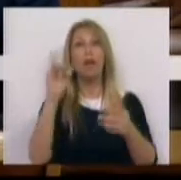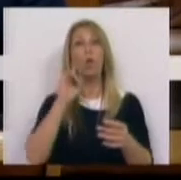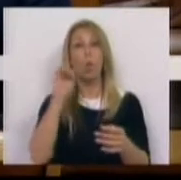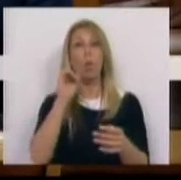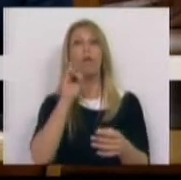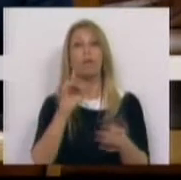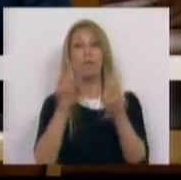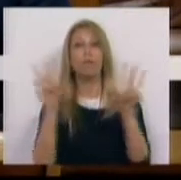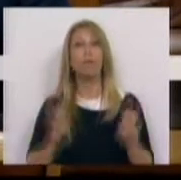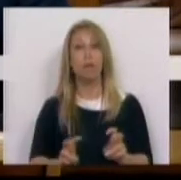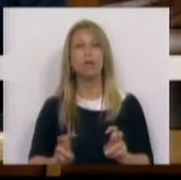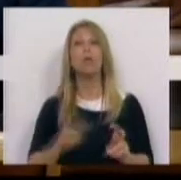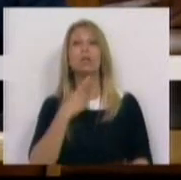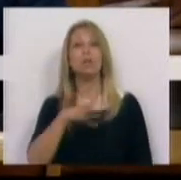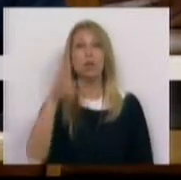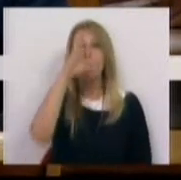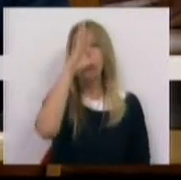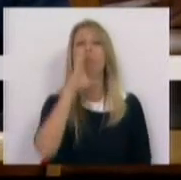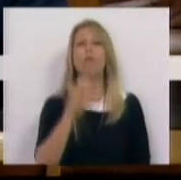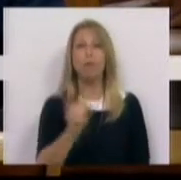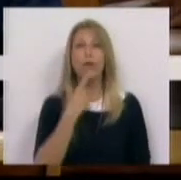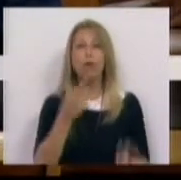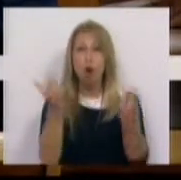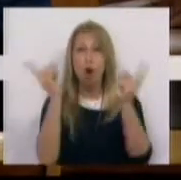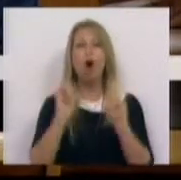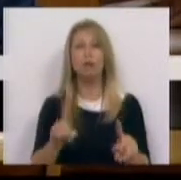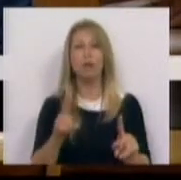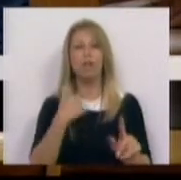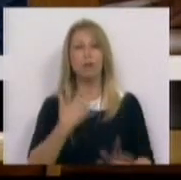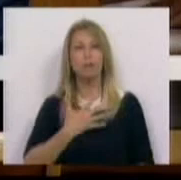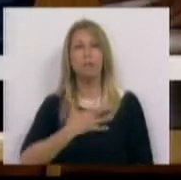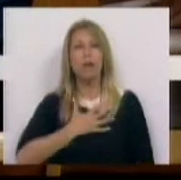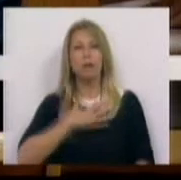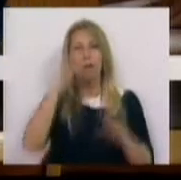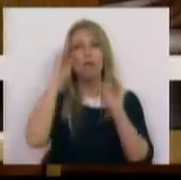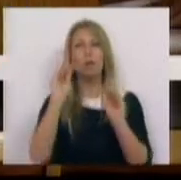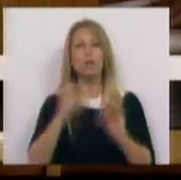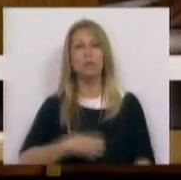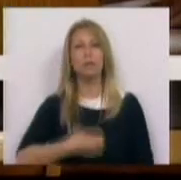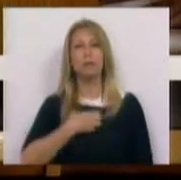qualificações e de um Governo que volte a ter paixão pela educação.